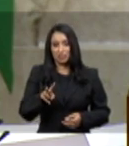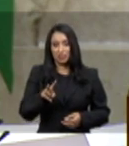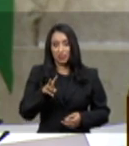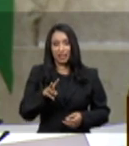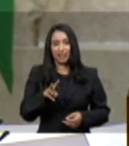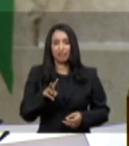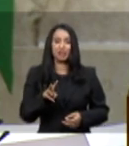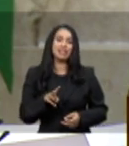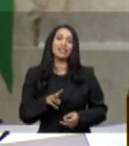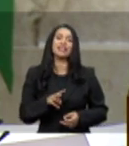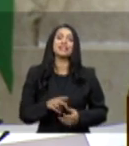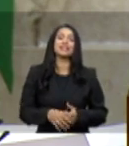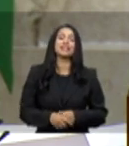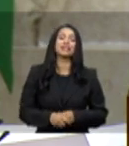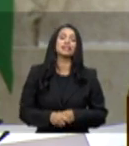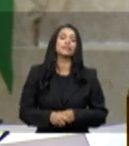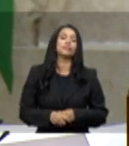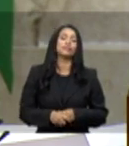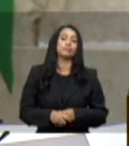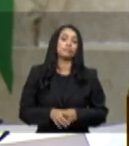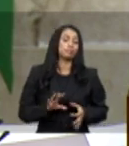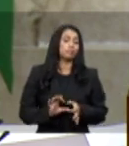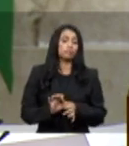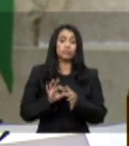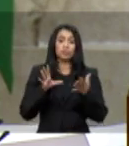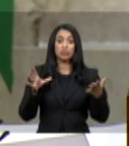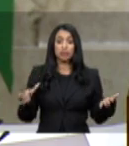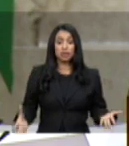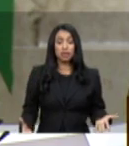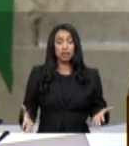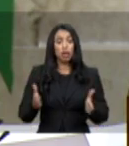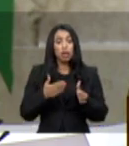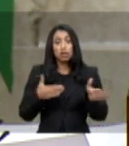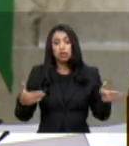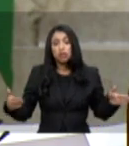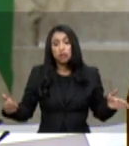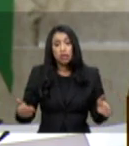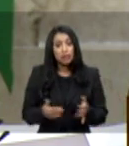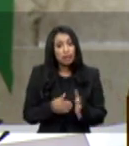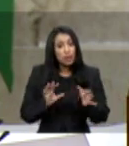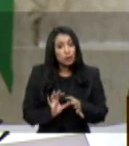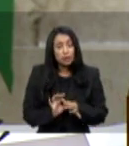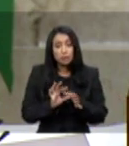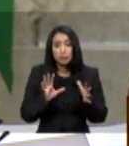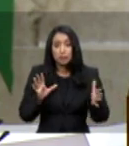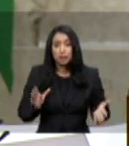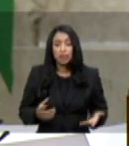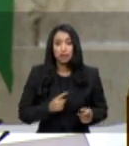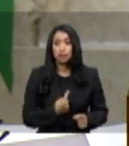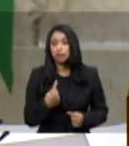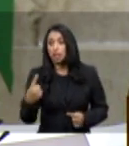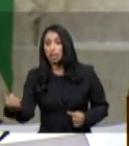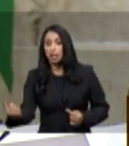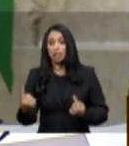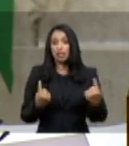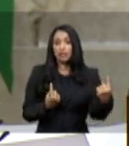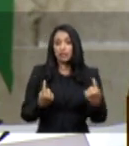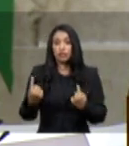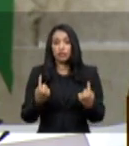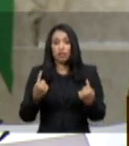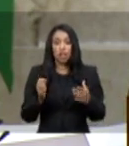estão sendo instados a abrir mão da sua pleníssima liberdade dirigir